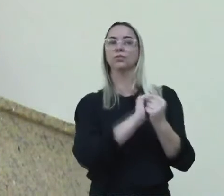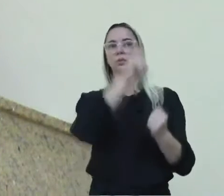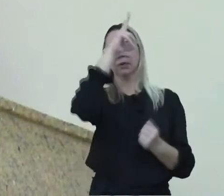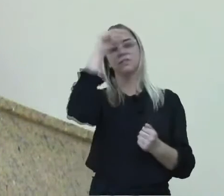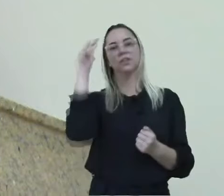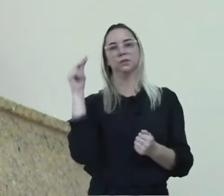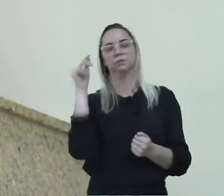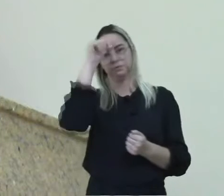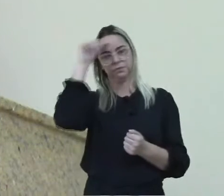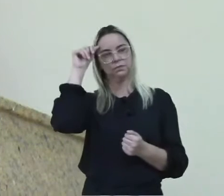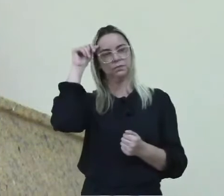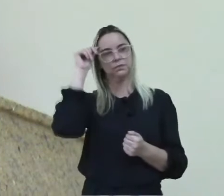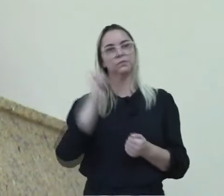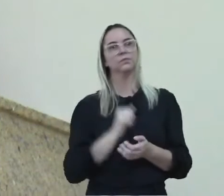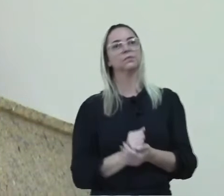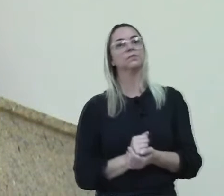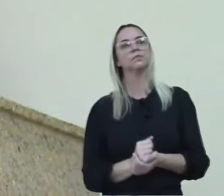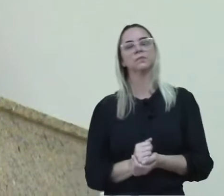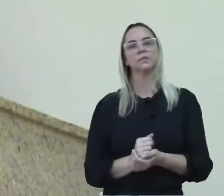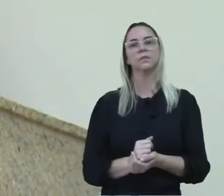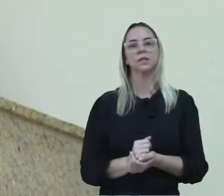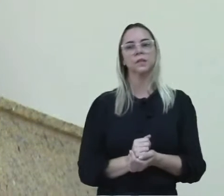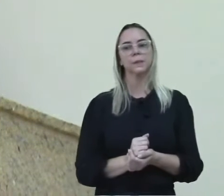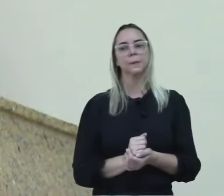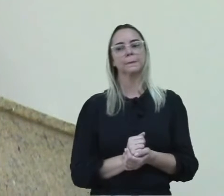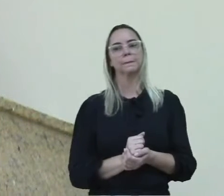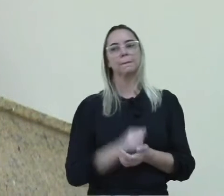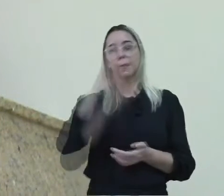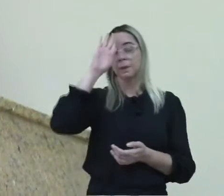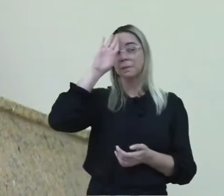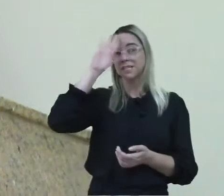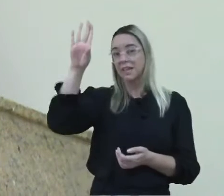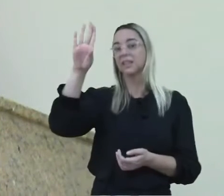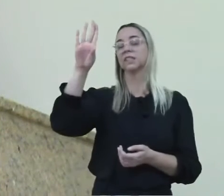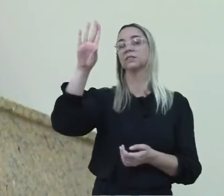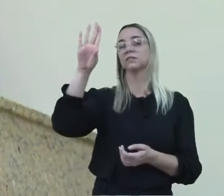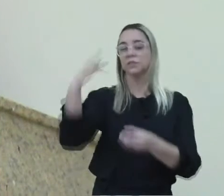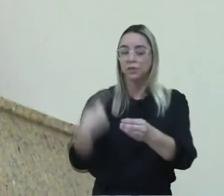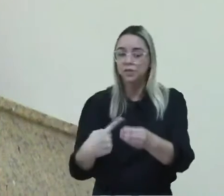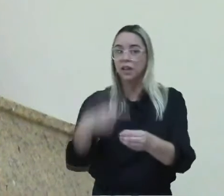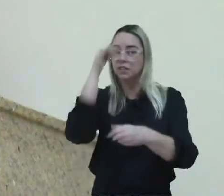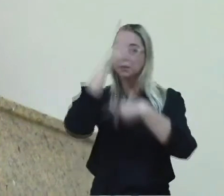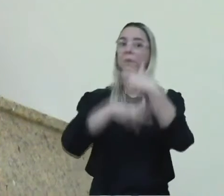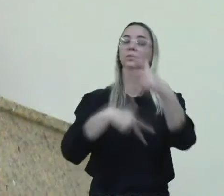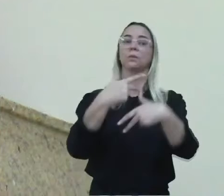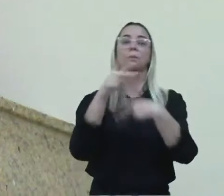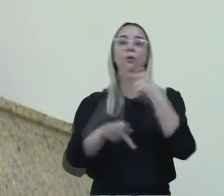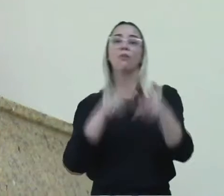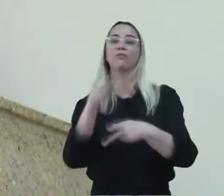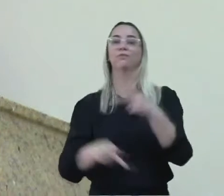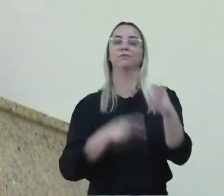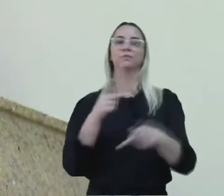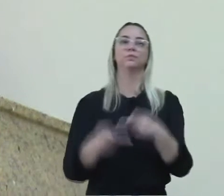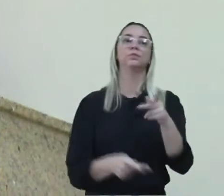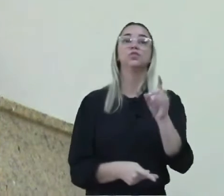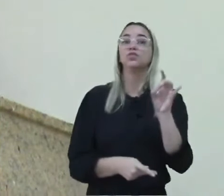dado, né, de fato, uma prioridade ao nosso município de São Bento do Una. E aí falo não só